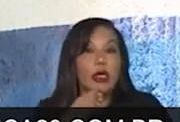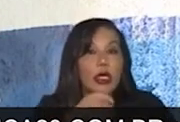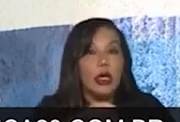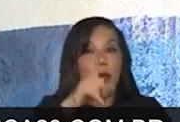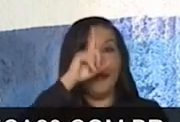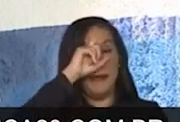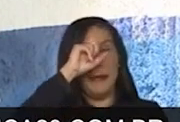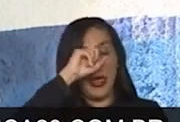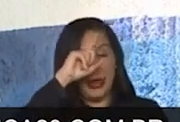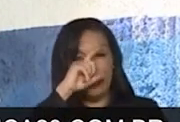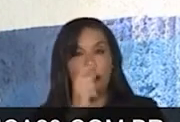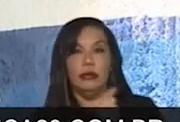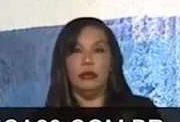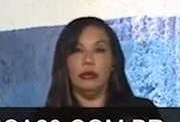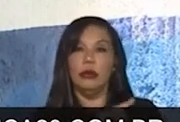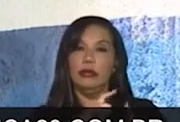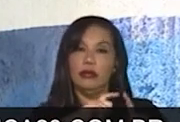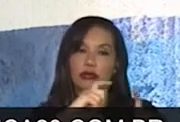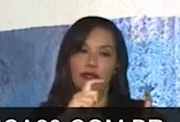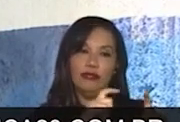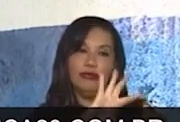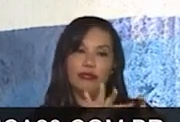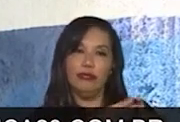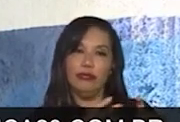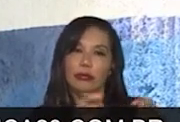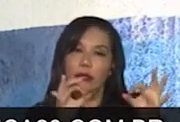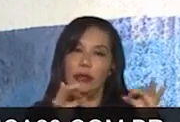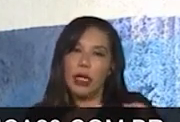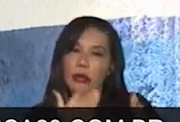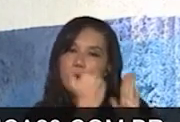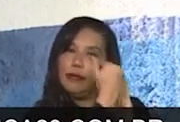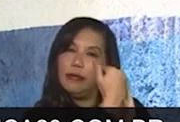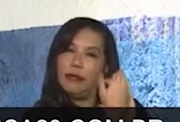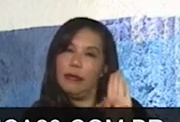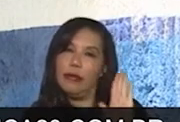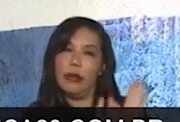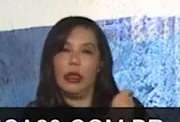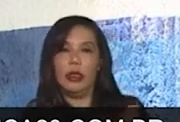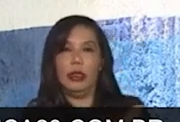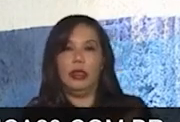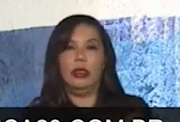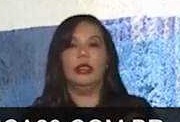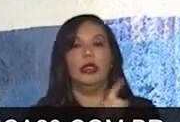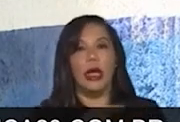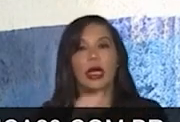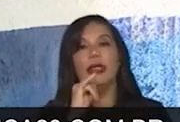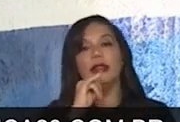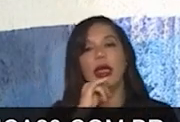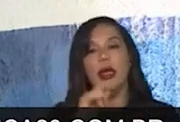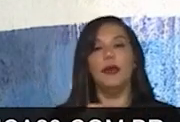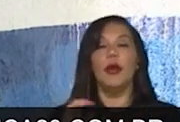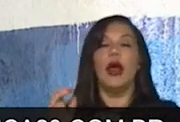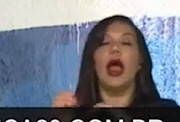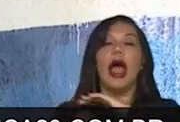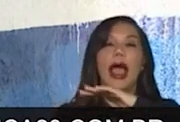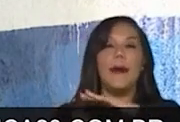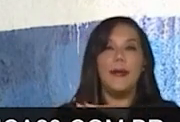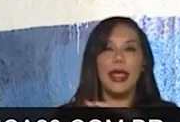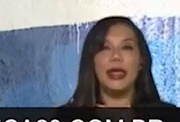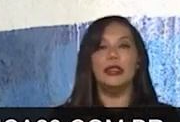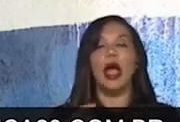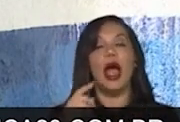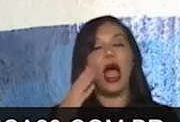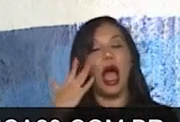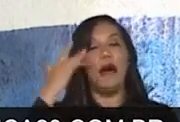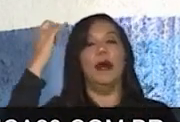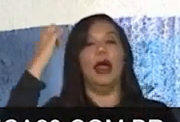saúde para deixar a carteira de vacinação em dia. Pensando nisso, a CEAGESP, aqui em São Paulo, vai promover amanhã um